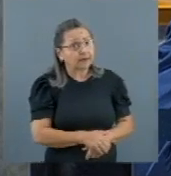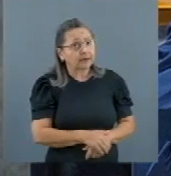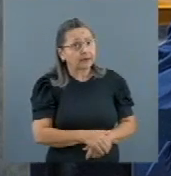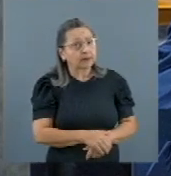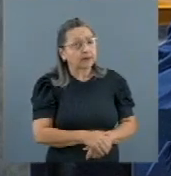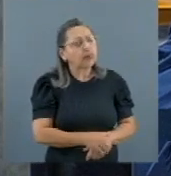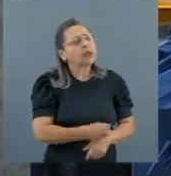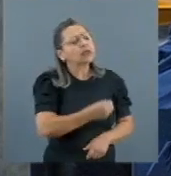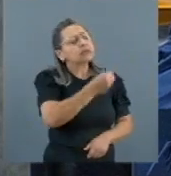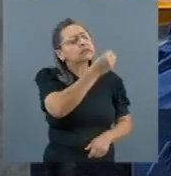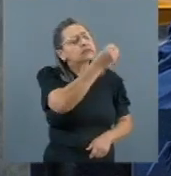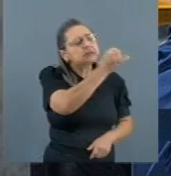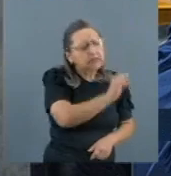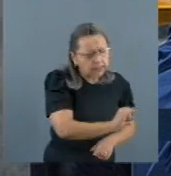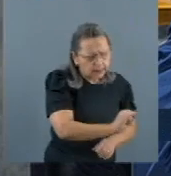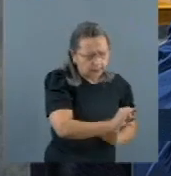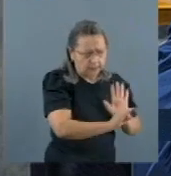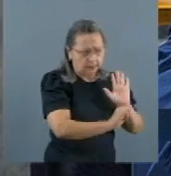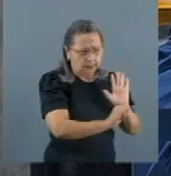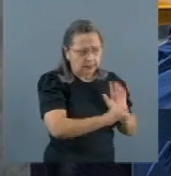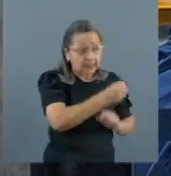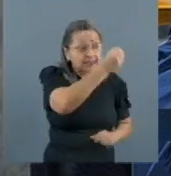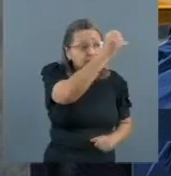o ex-presidente